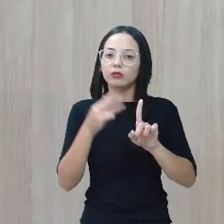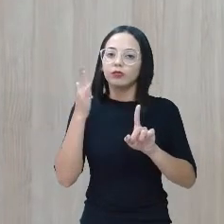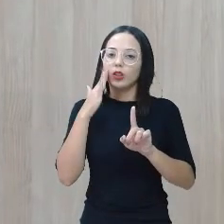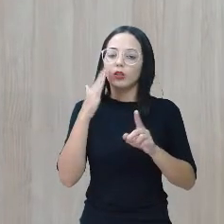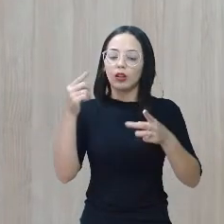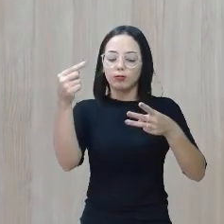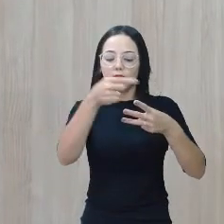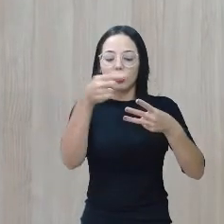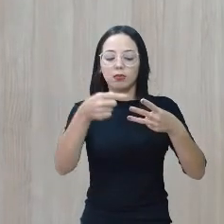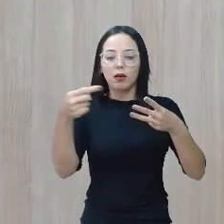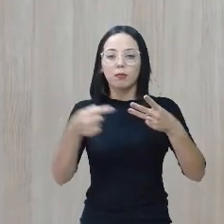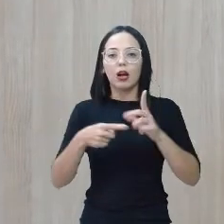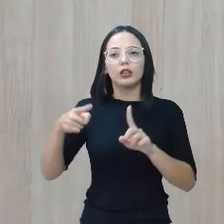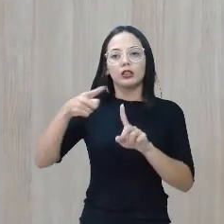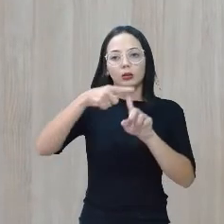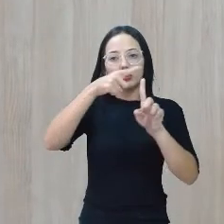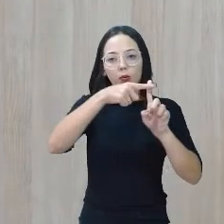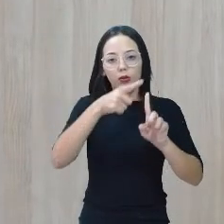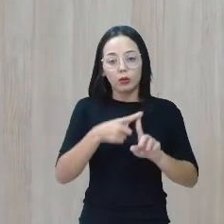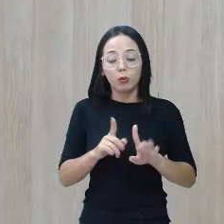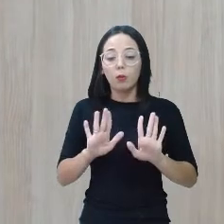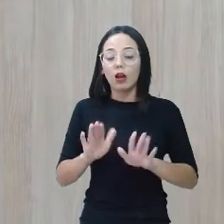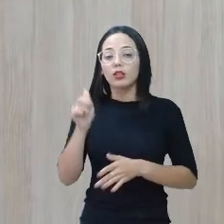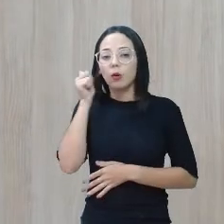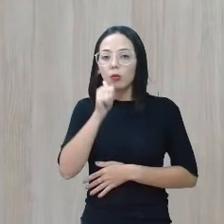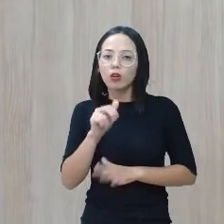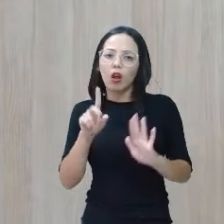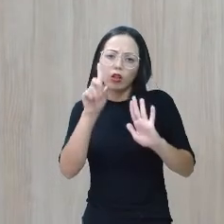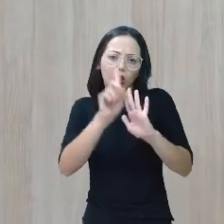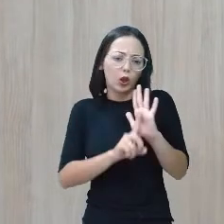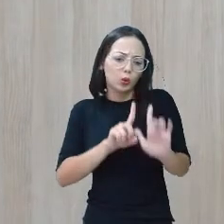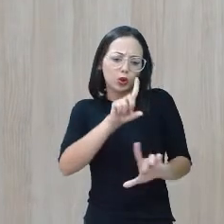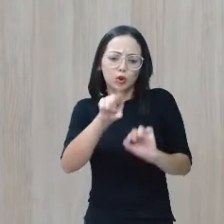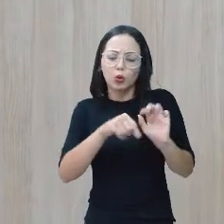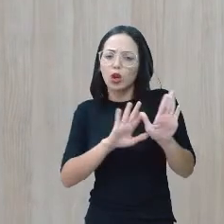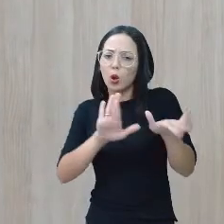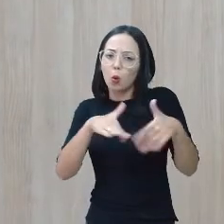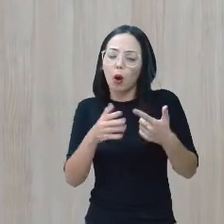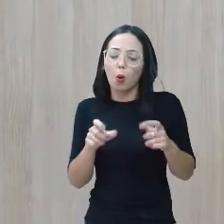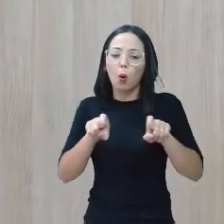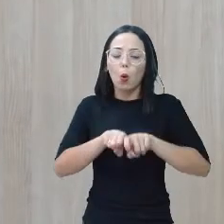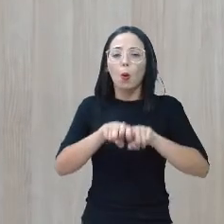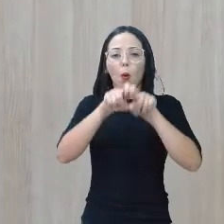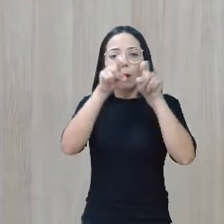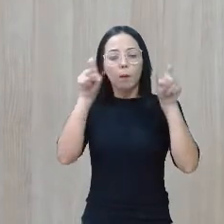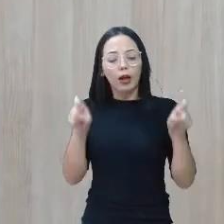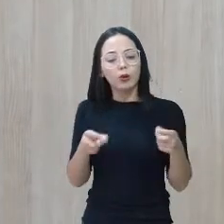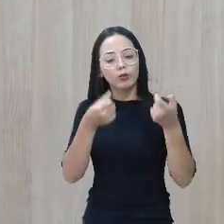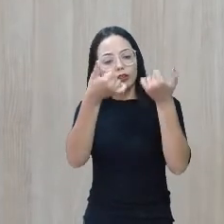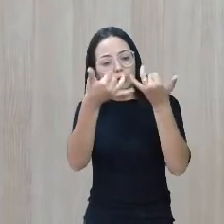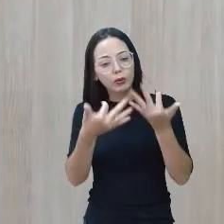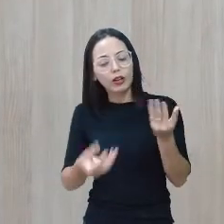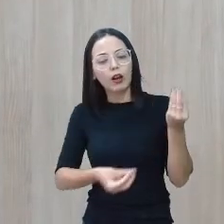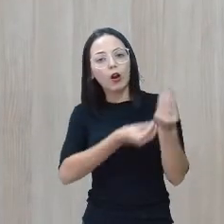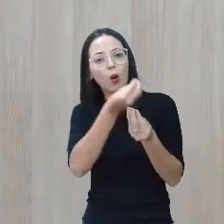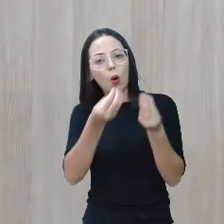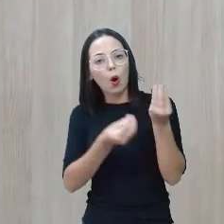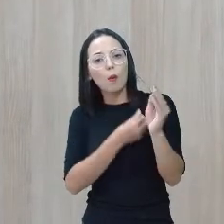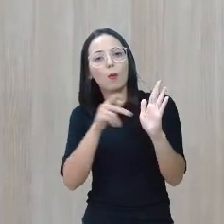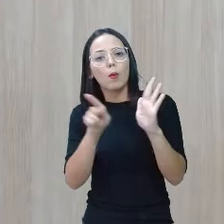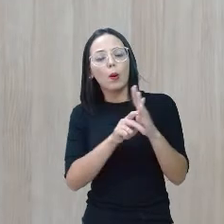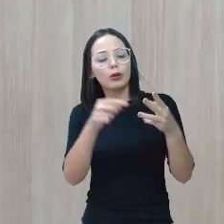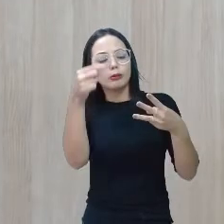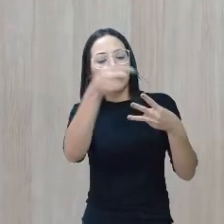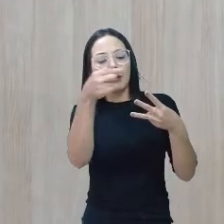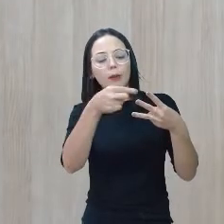existem esses 3 tipos. E a mulher tem direito a escolher, o ginecologista vai explicar a ela como funciona cada